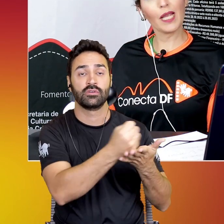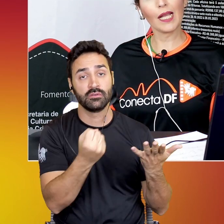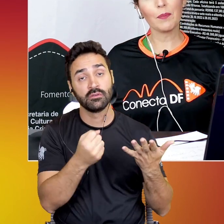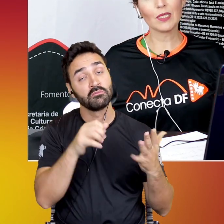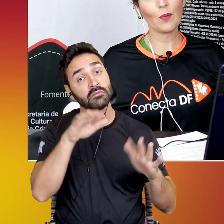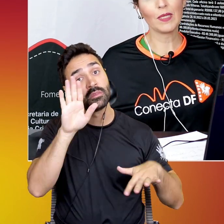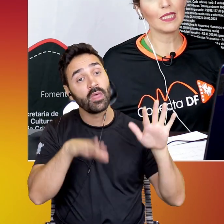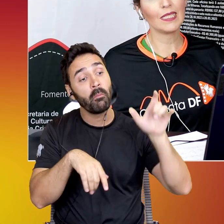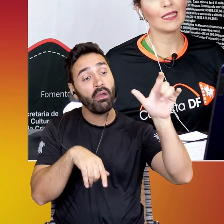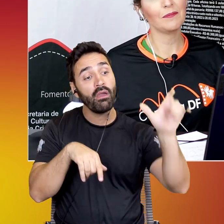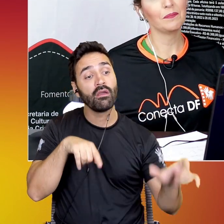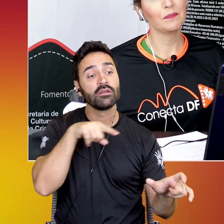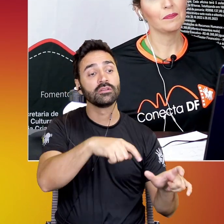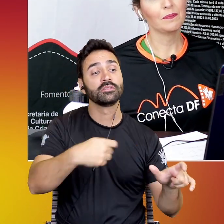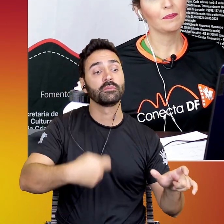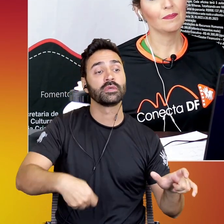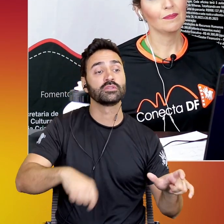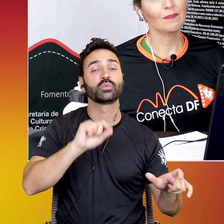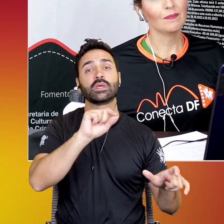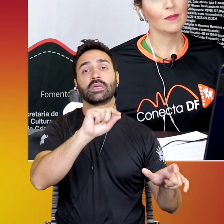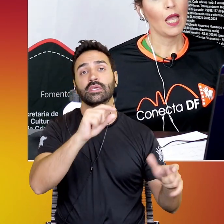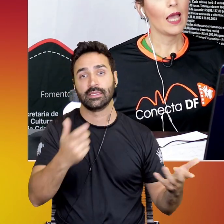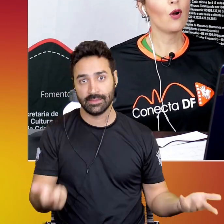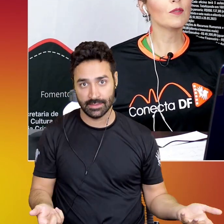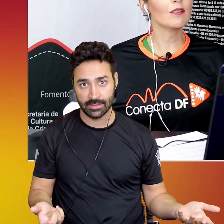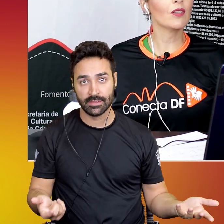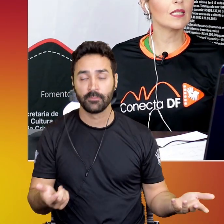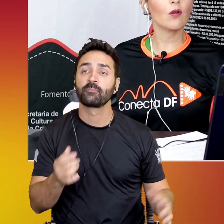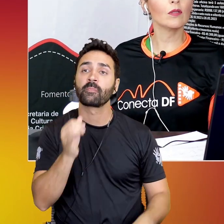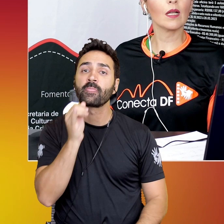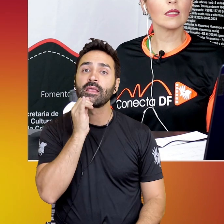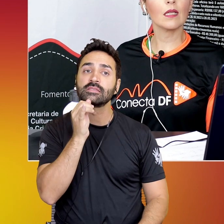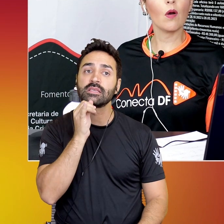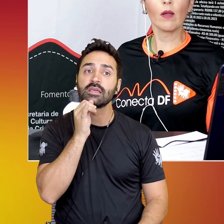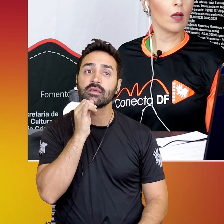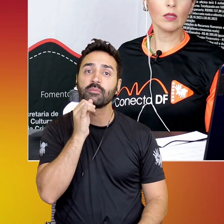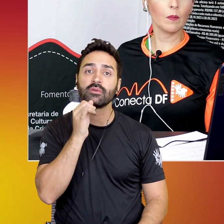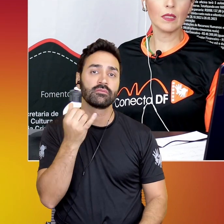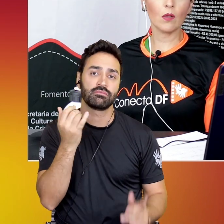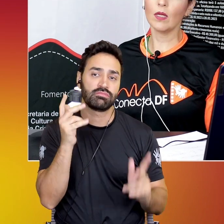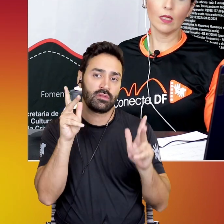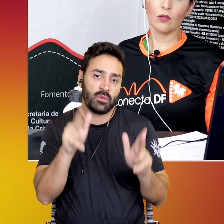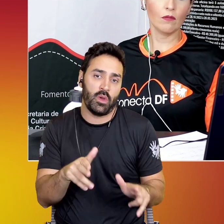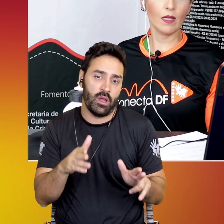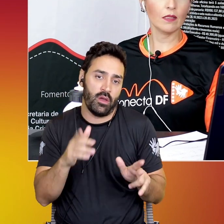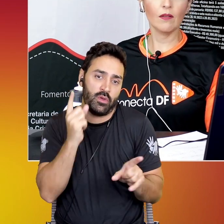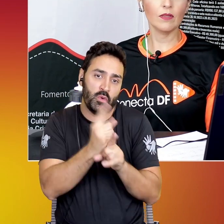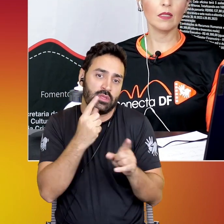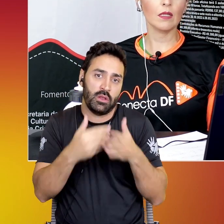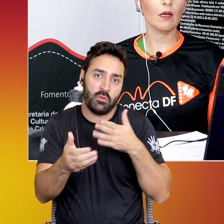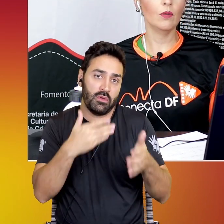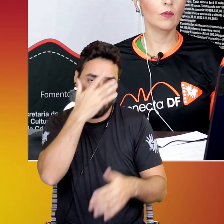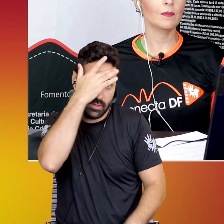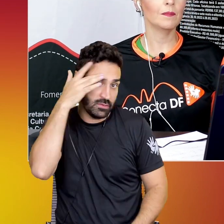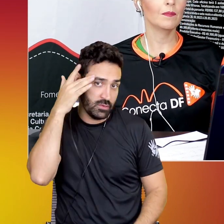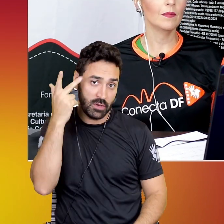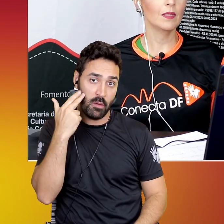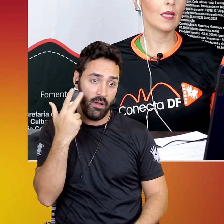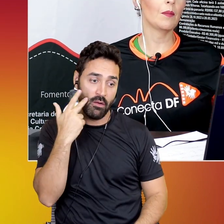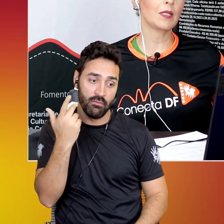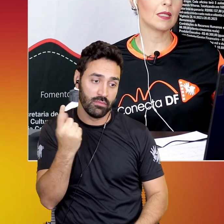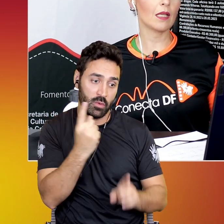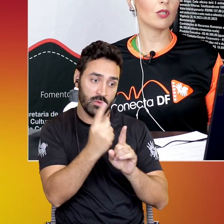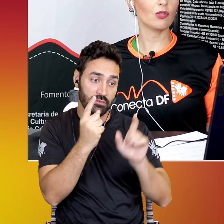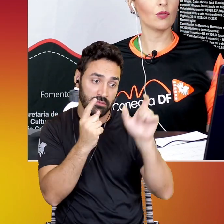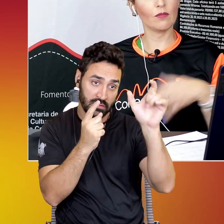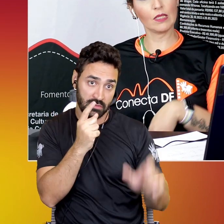Depende do que aquela pessoa precisa. É como se você encontrasse qualquer outra pessoa que não tivesse deficiência na rua. Se